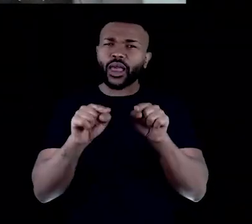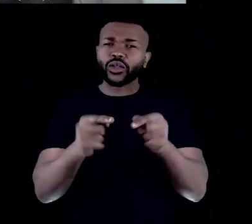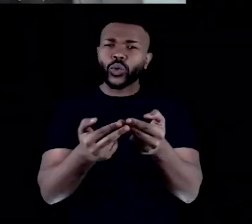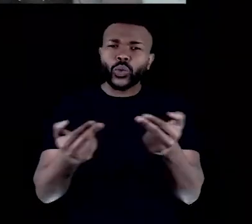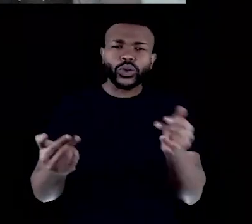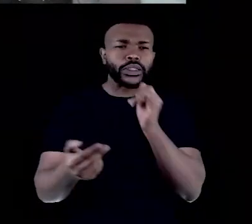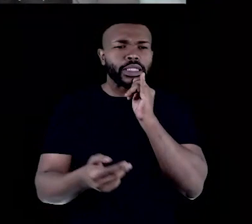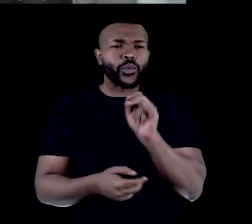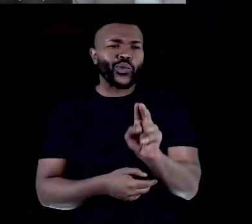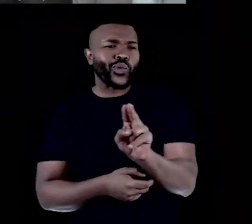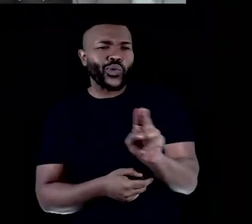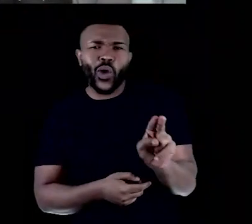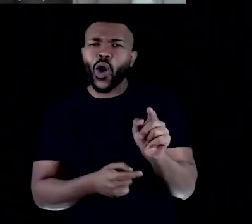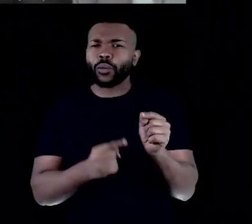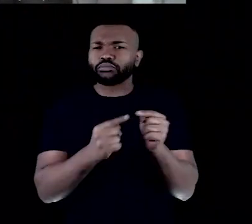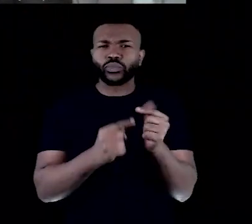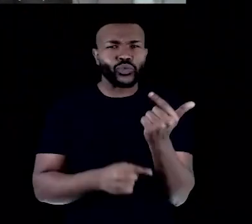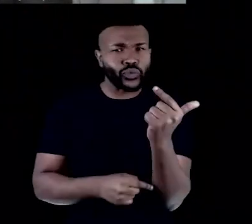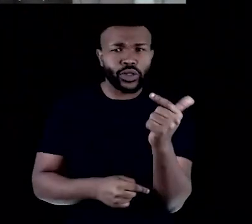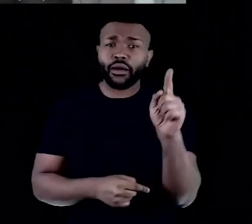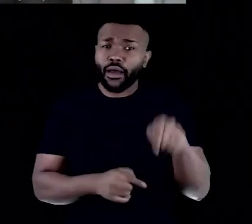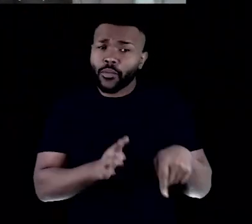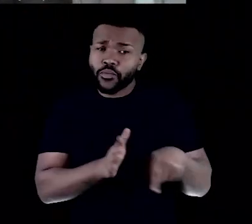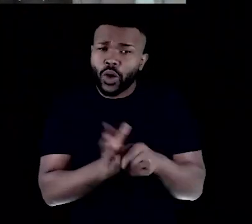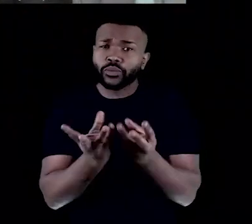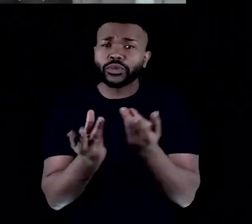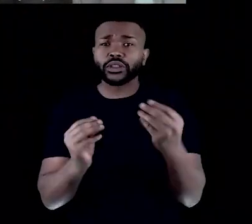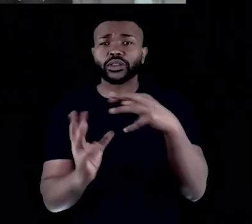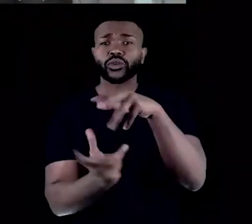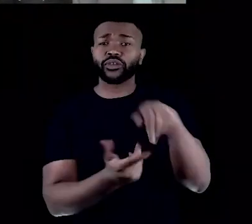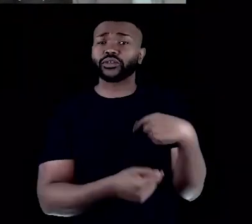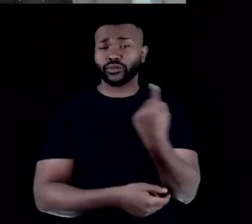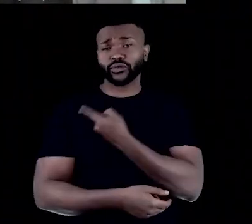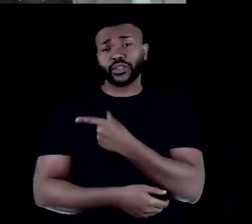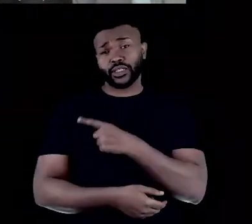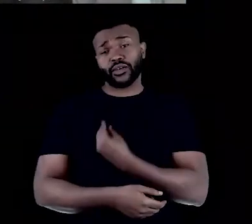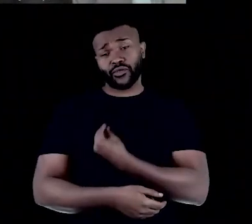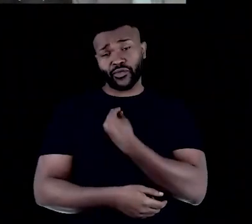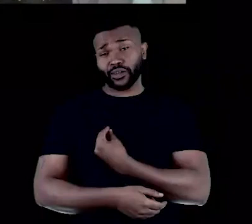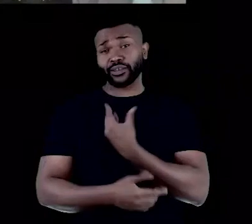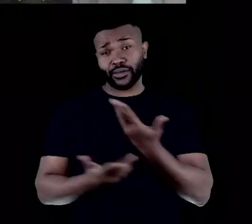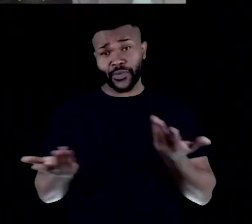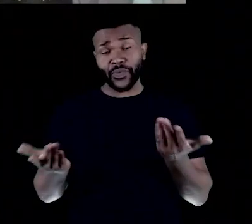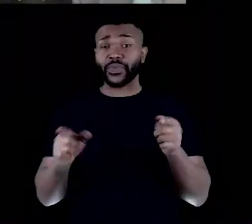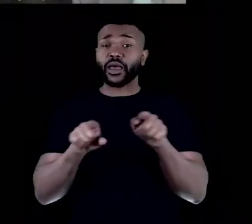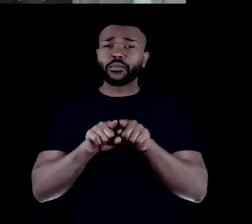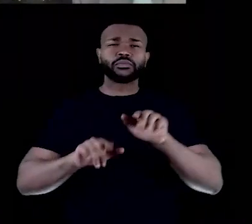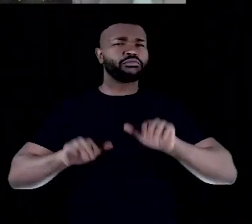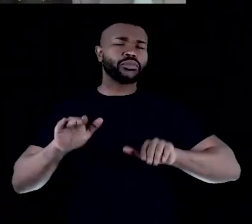esse lugar onde as coisas não têm nome e não têm sentido, que é a própria essência do universo do qual nós fazemos parte. Assim,